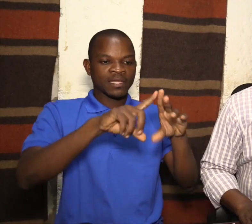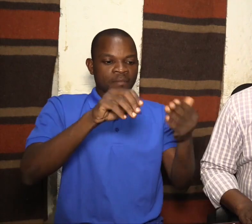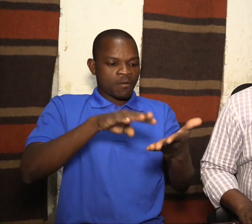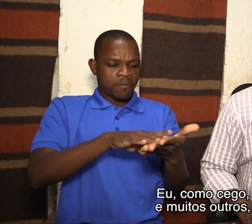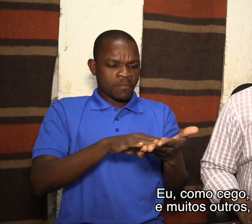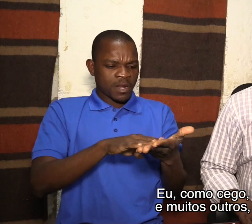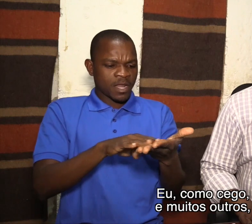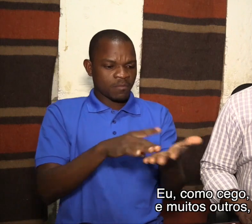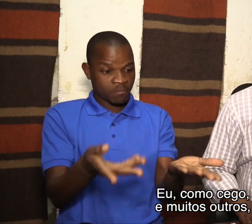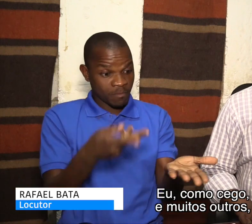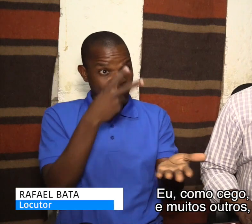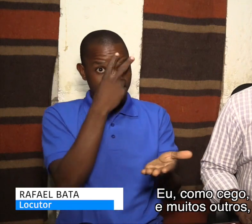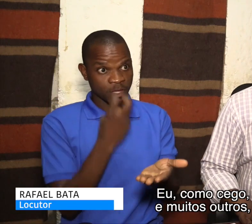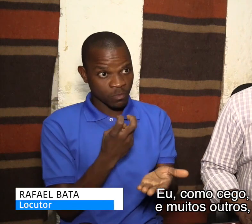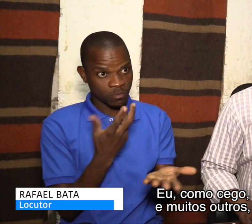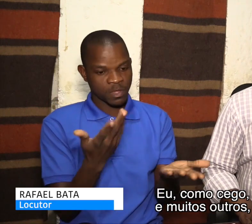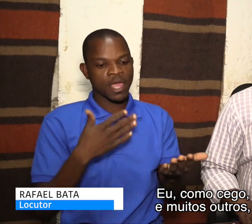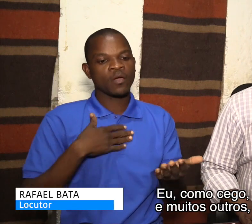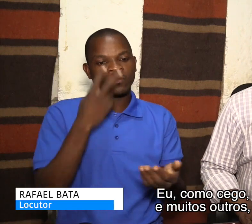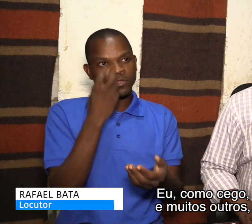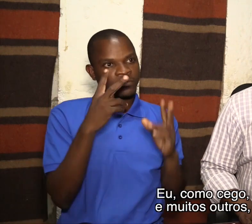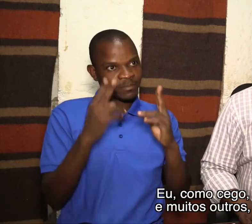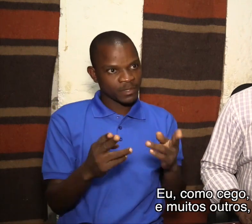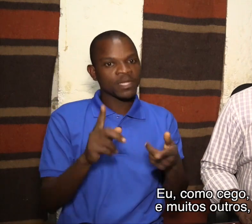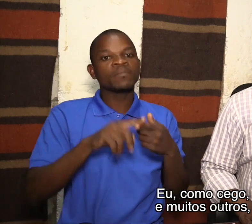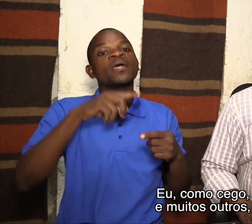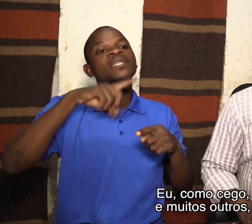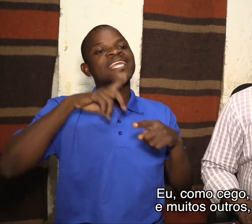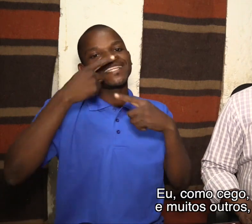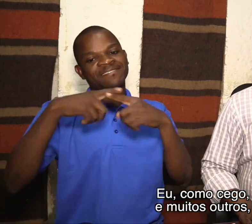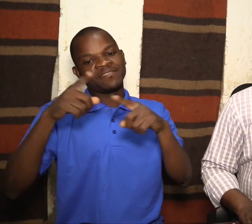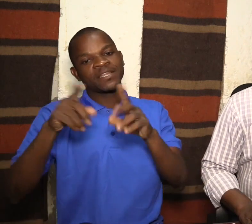informados. Eu, como cego, e muitos outros,